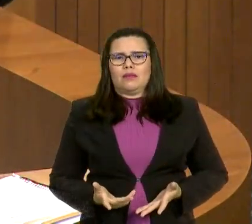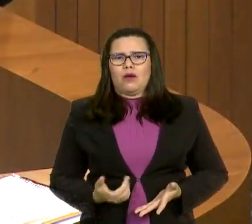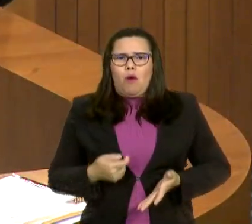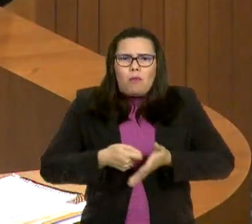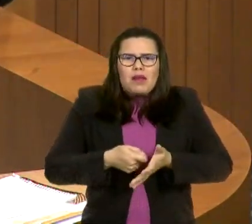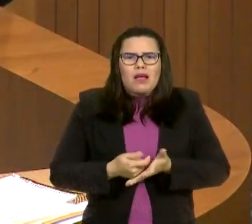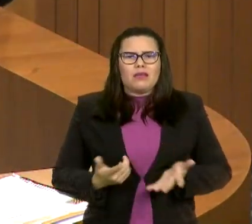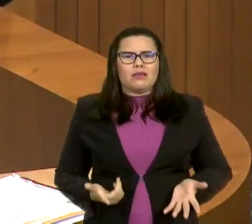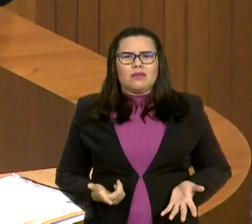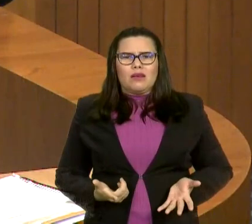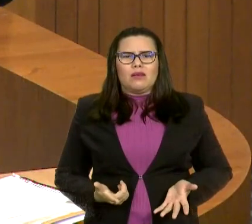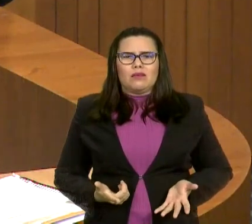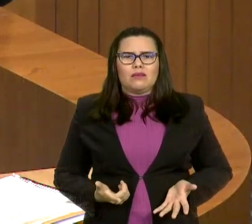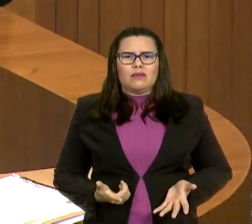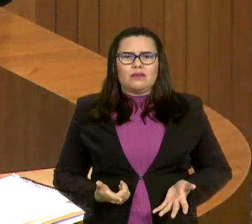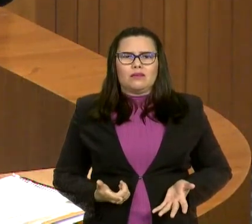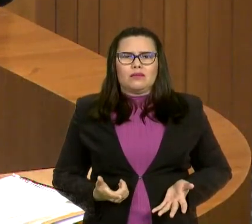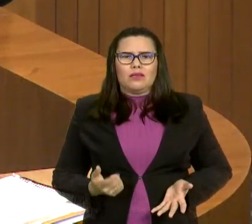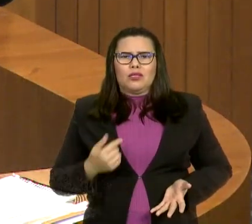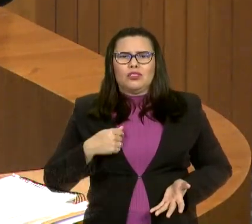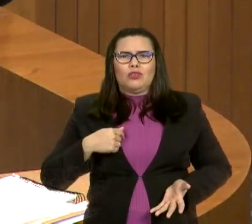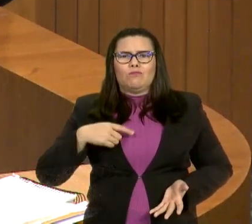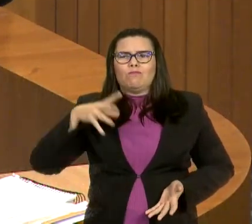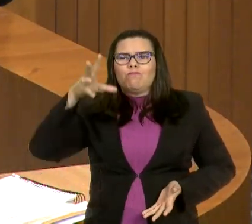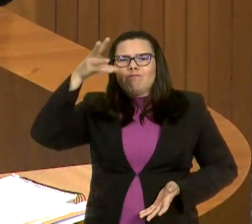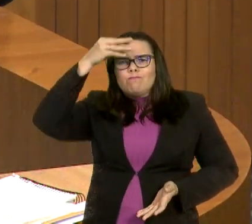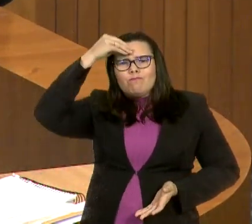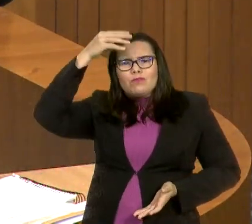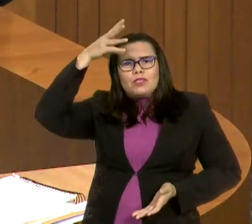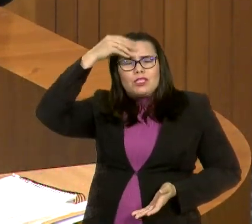de saúde, condições que afetam bem-estar e qualidade de vida.